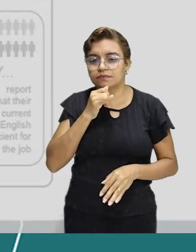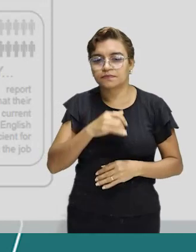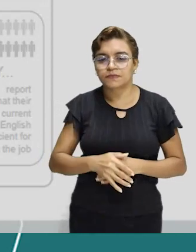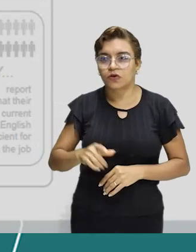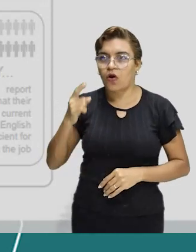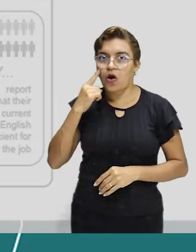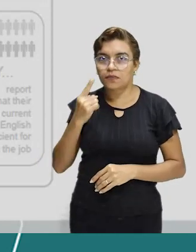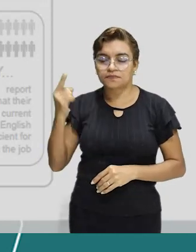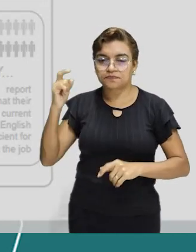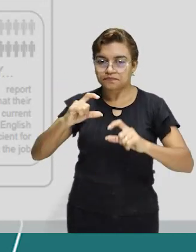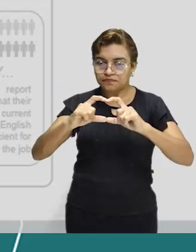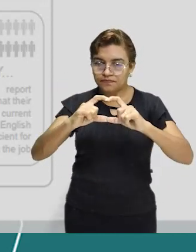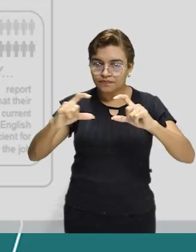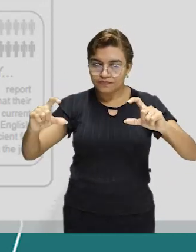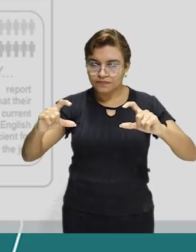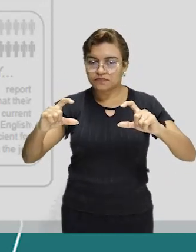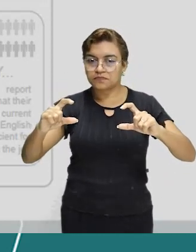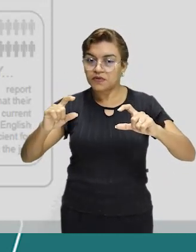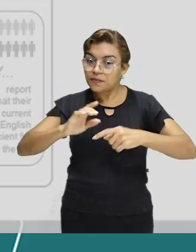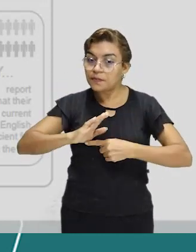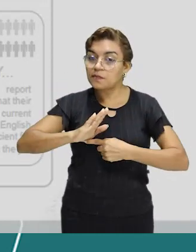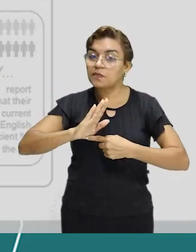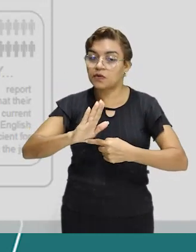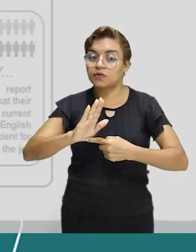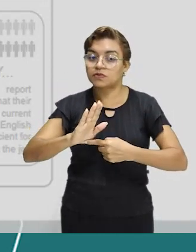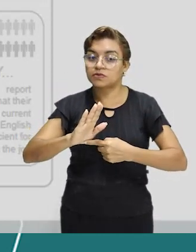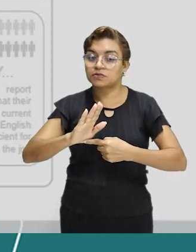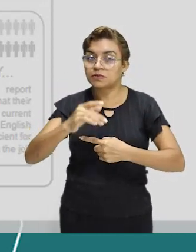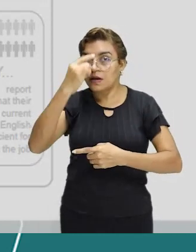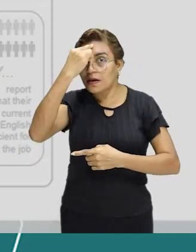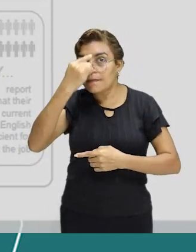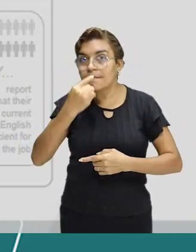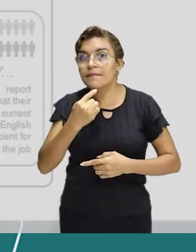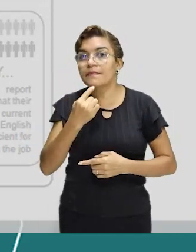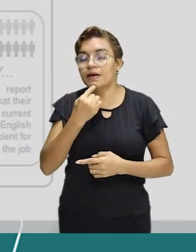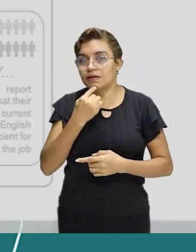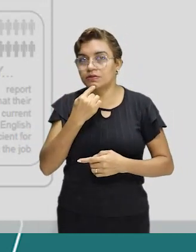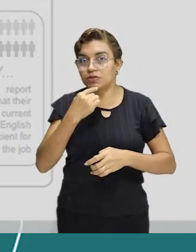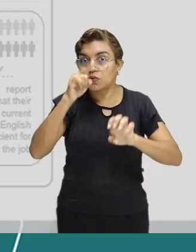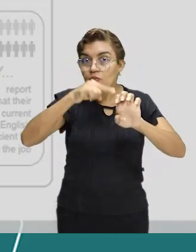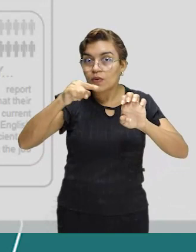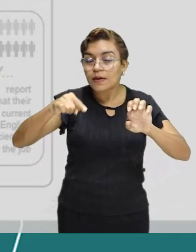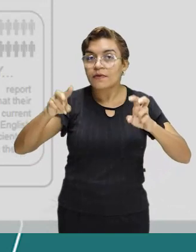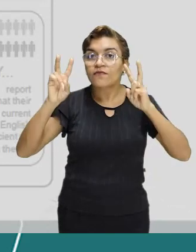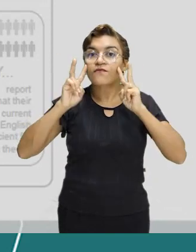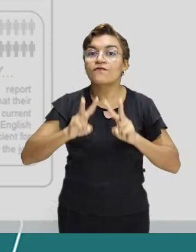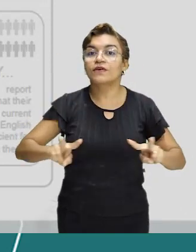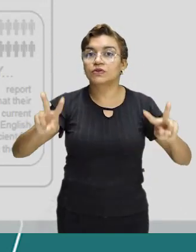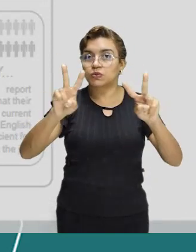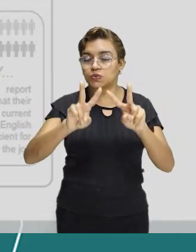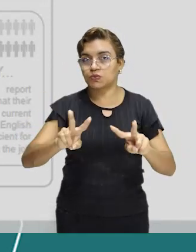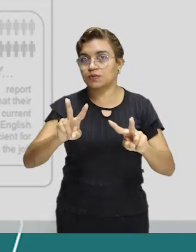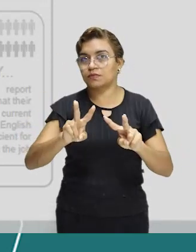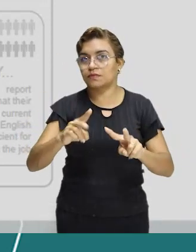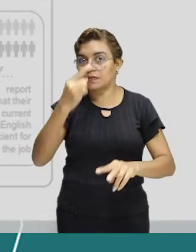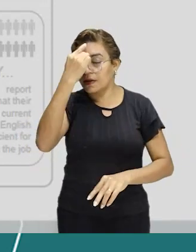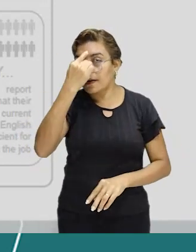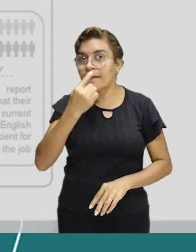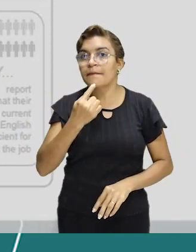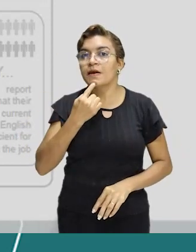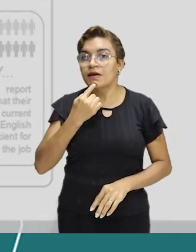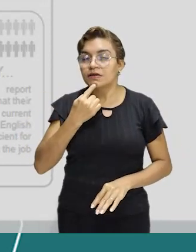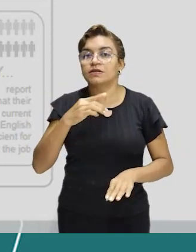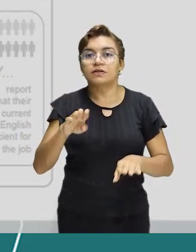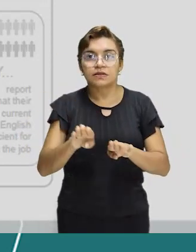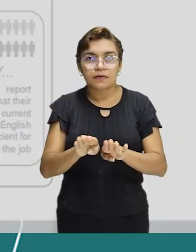cartoon. O cartoon, ele me mostra a imagem. Eu tenho o elemento visual. A imagem também é uma